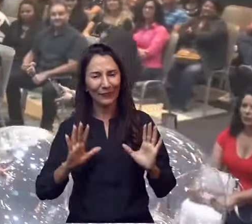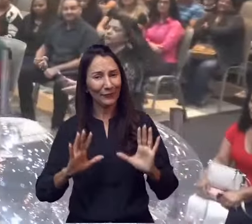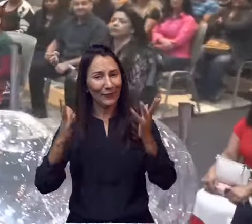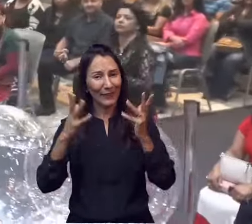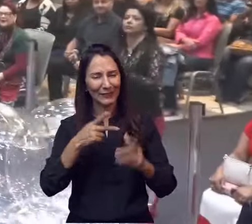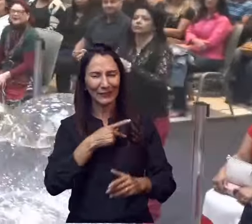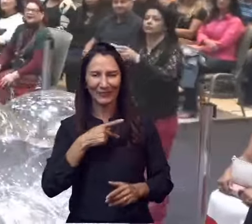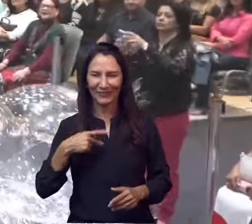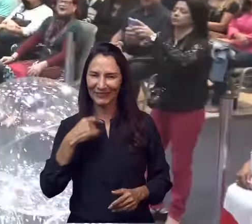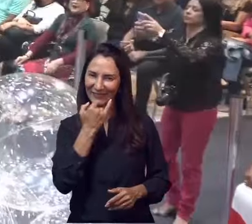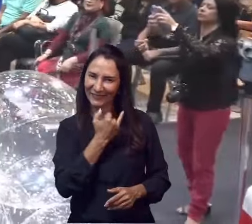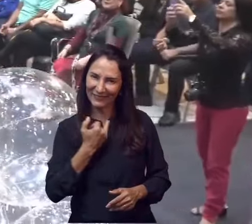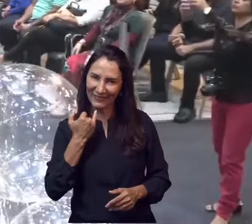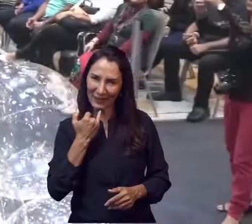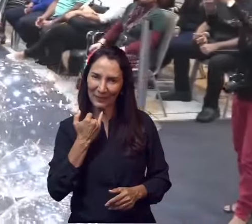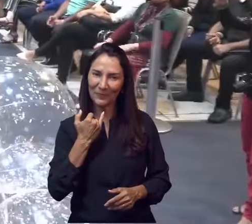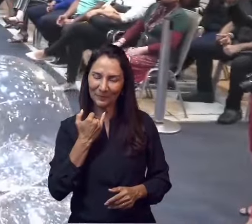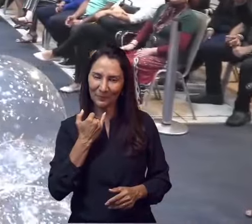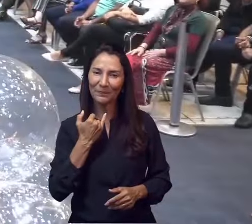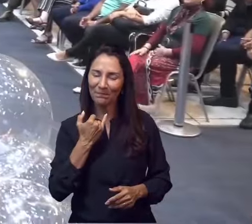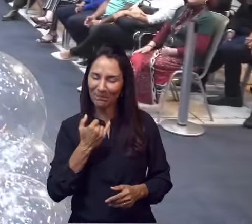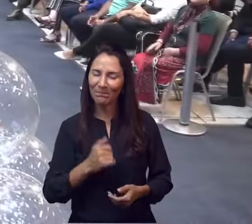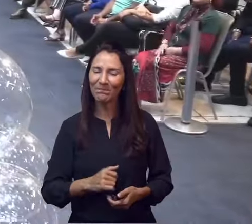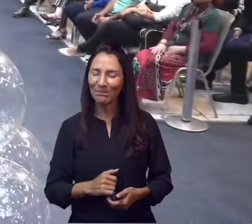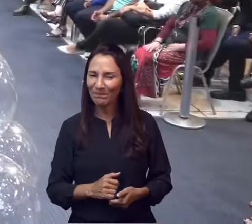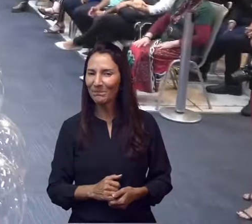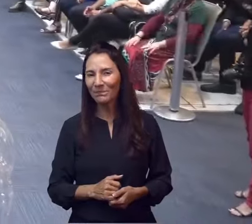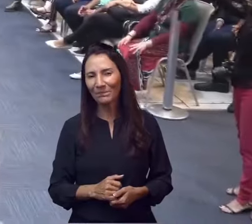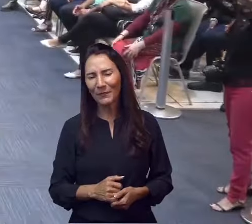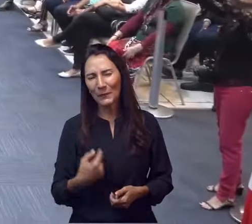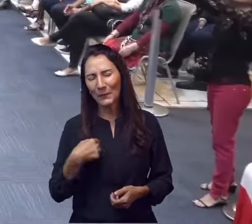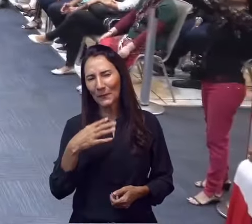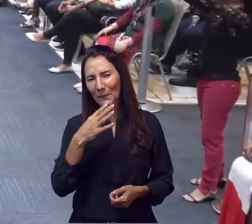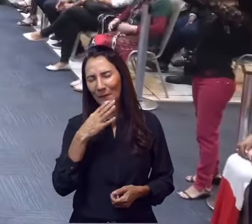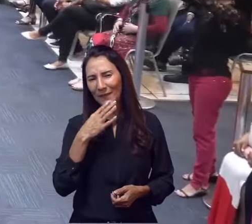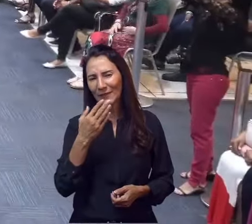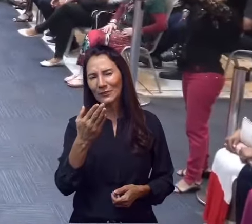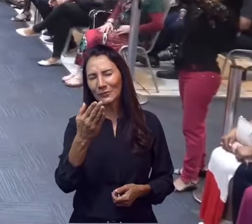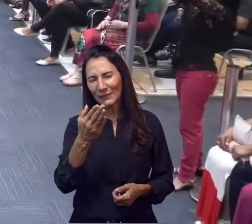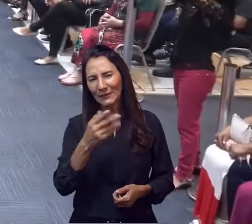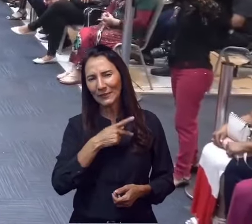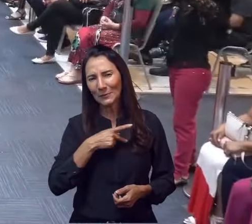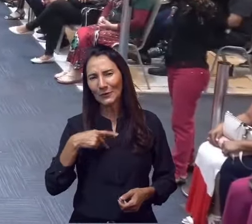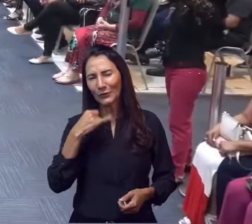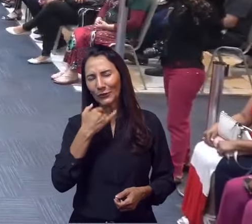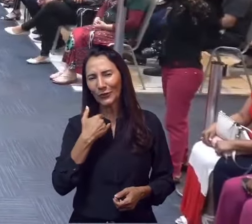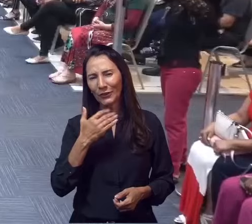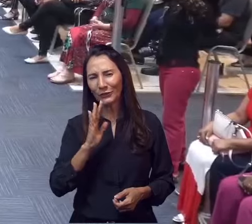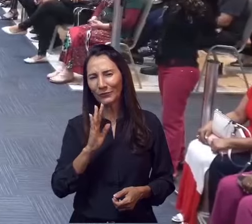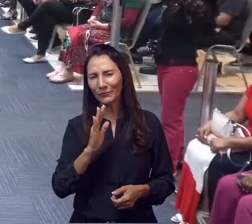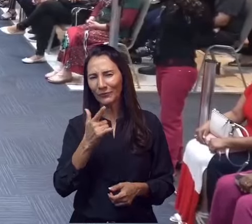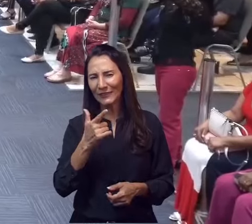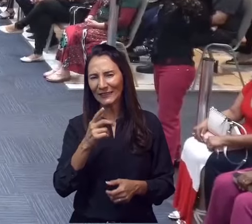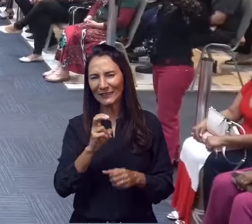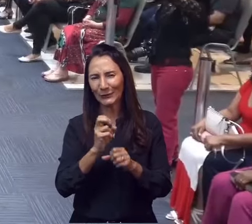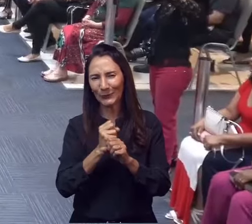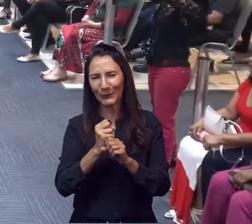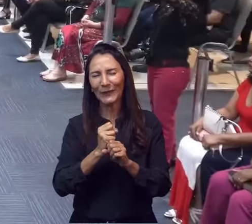Linhares pastor Jorge Linhares eu conheço há 25 anos